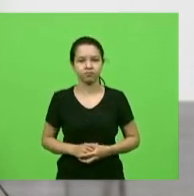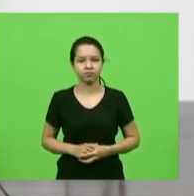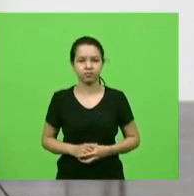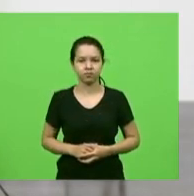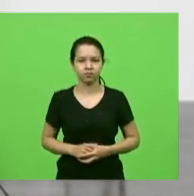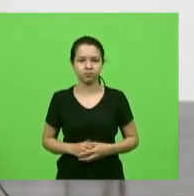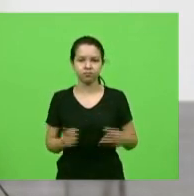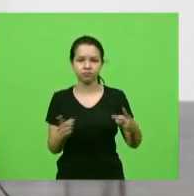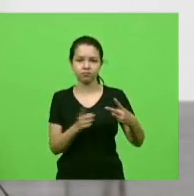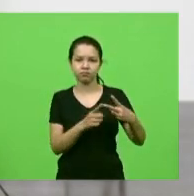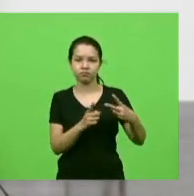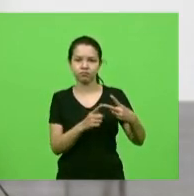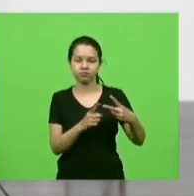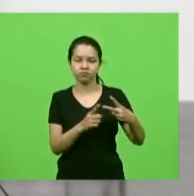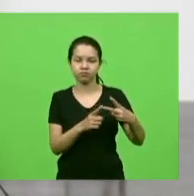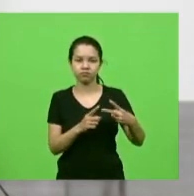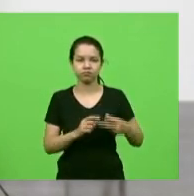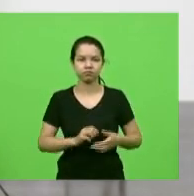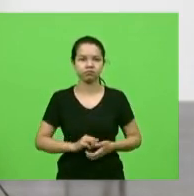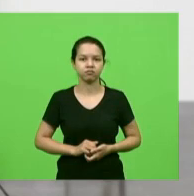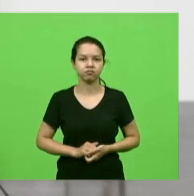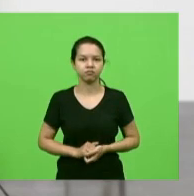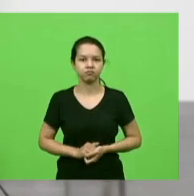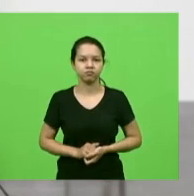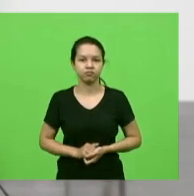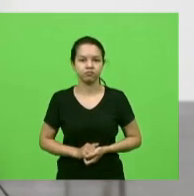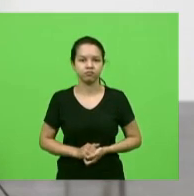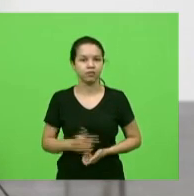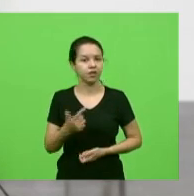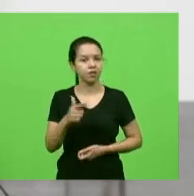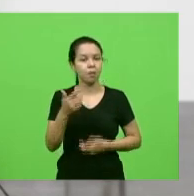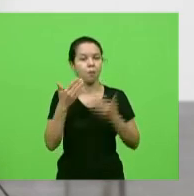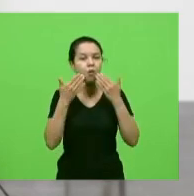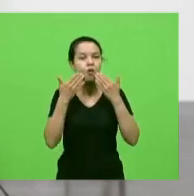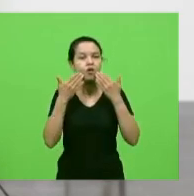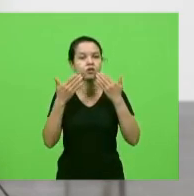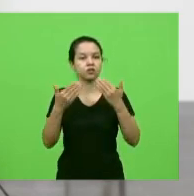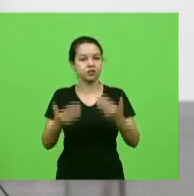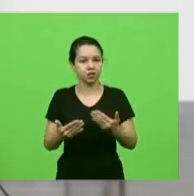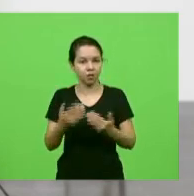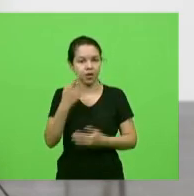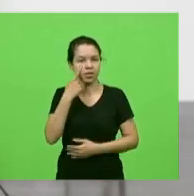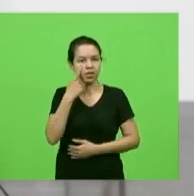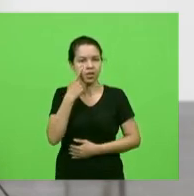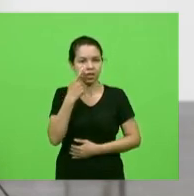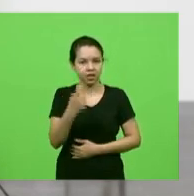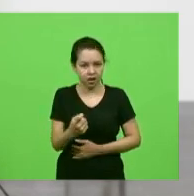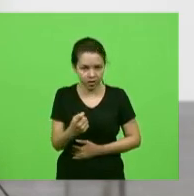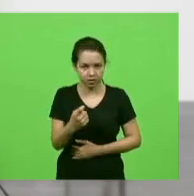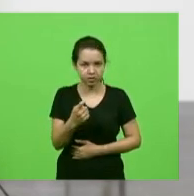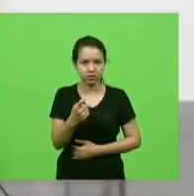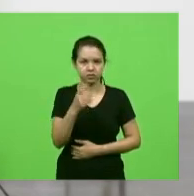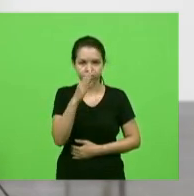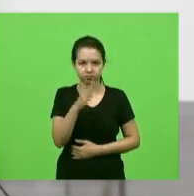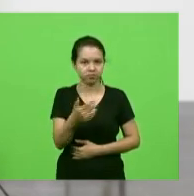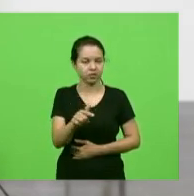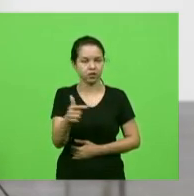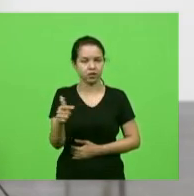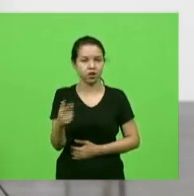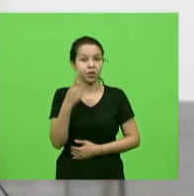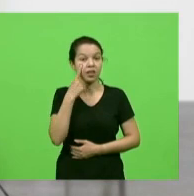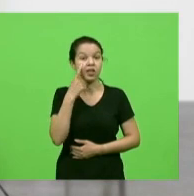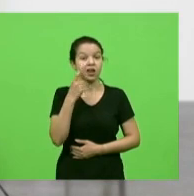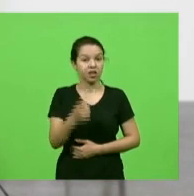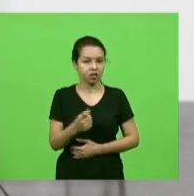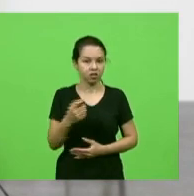Segundo, porque não há demonstração de efetivo interesse, senhores julgadores. O interesse processual que importa